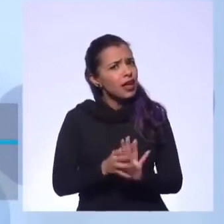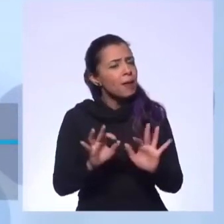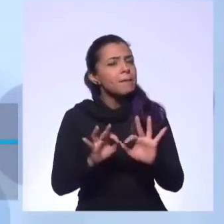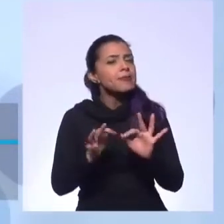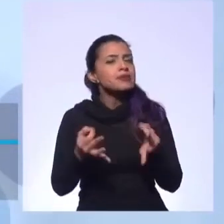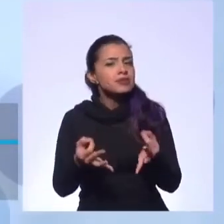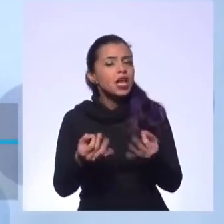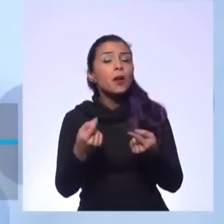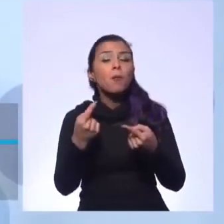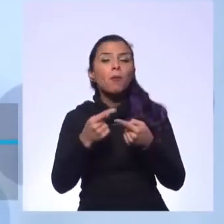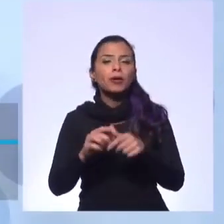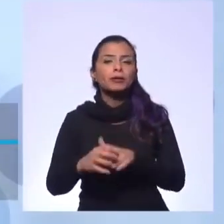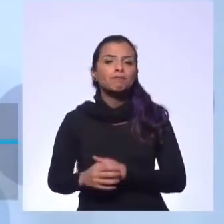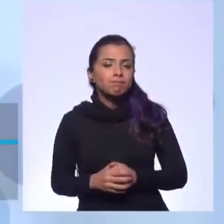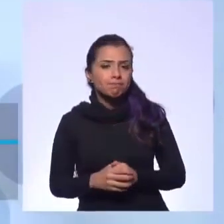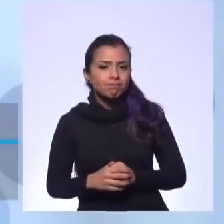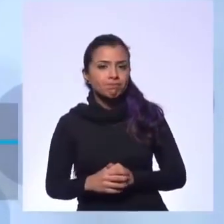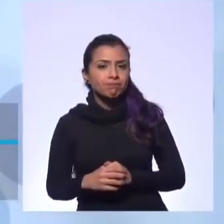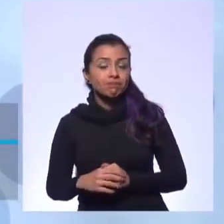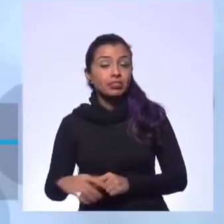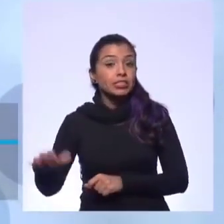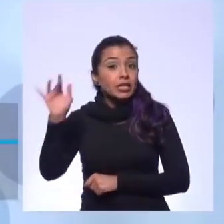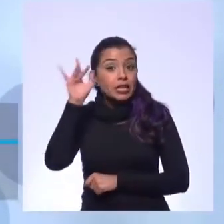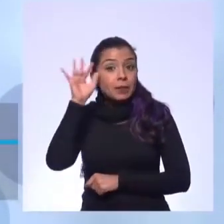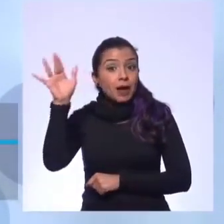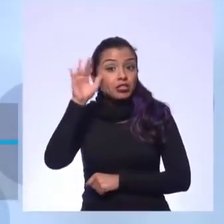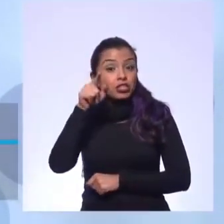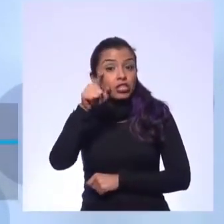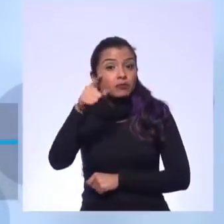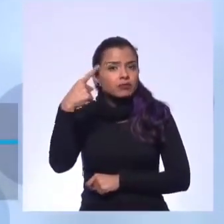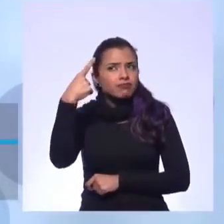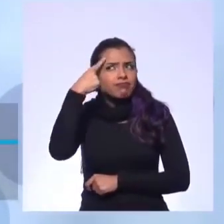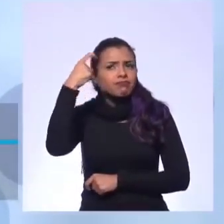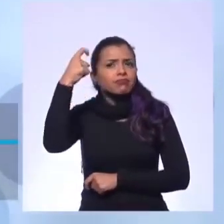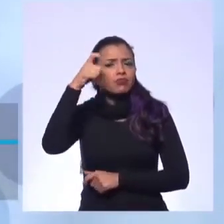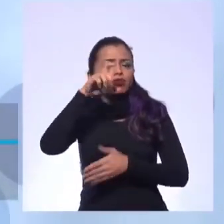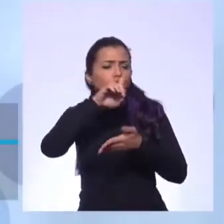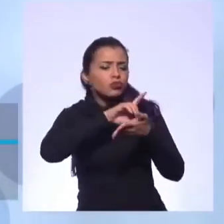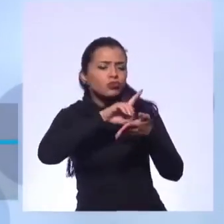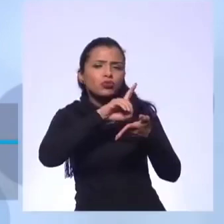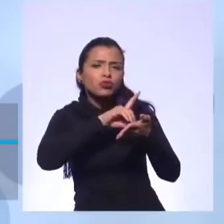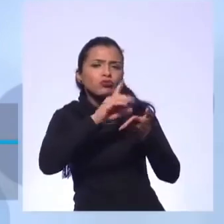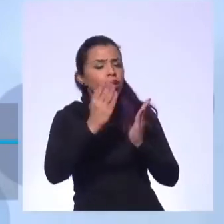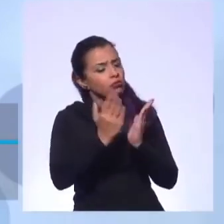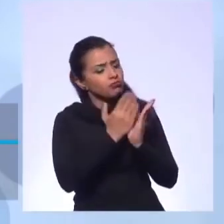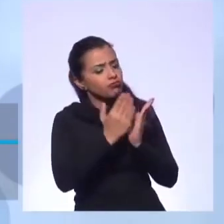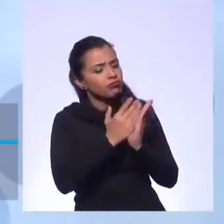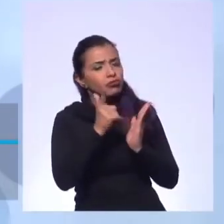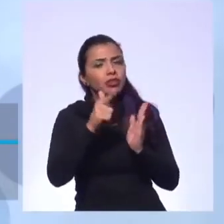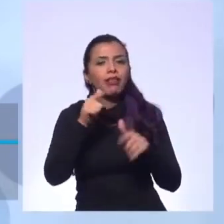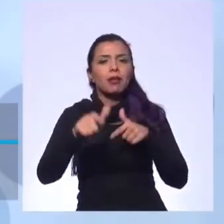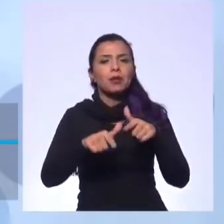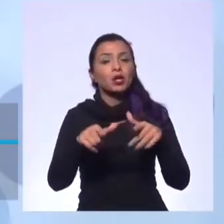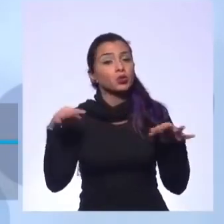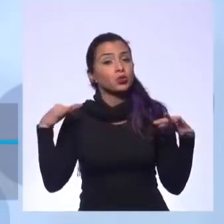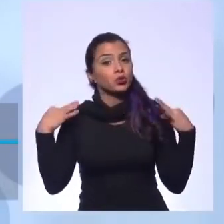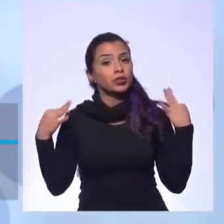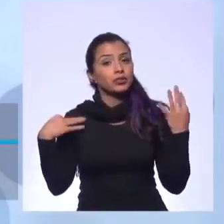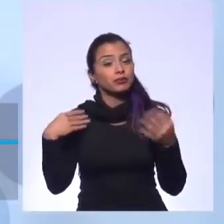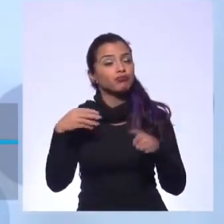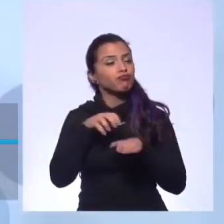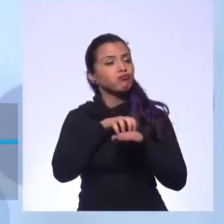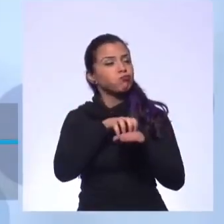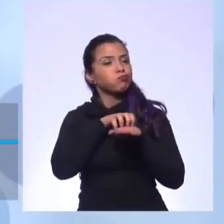quê? Imagina que você estivesse fazendo um dicionário ou um glossário, você está trabalhando aí de guia turístico, e aí você vai